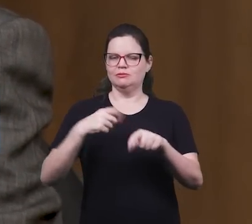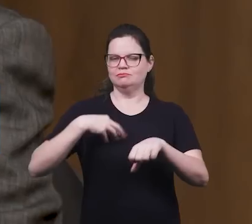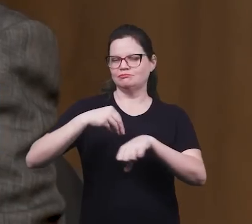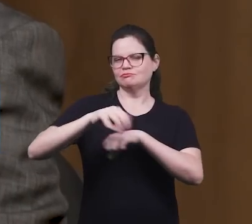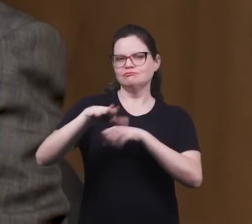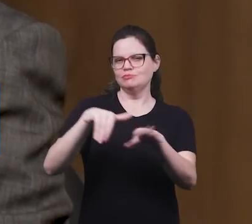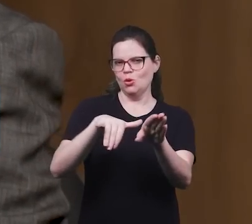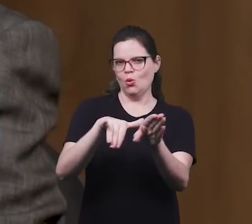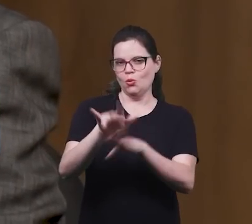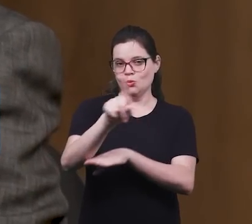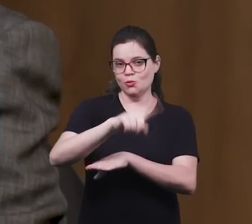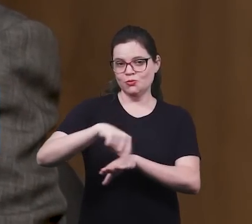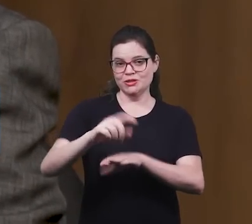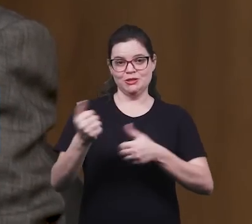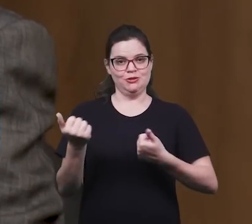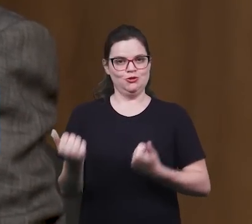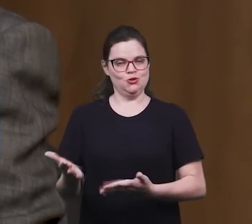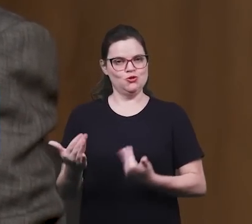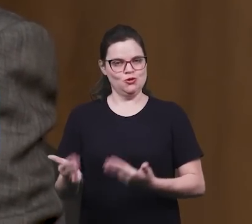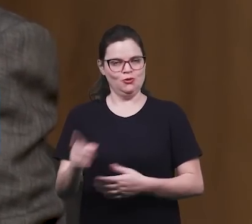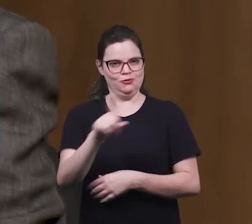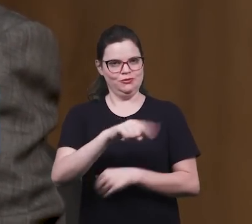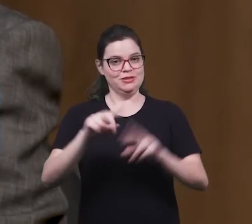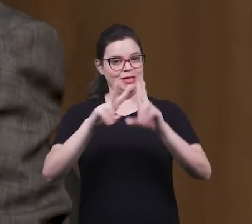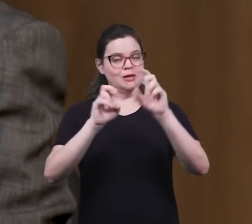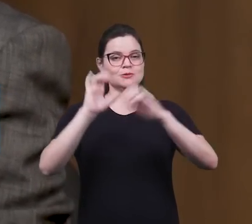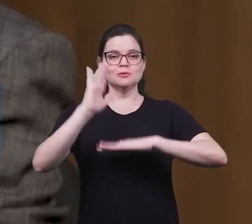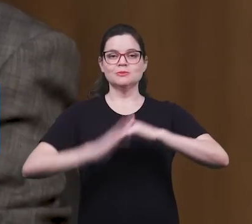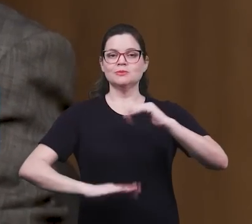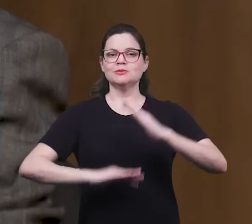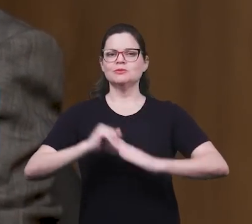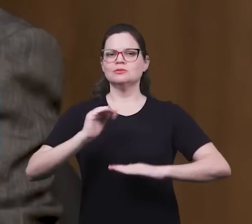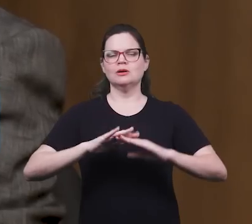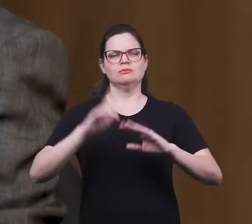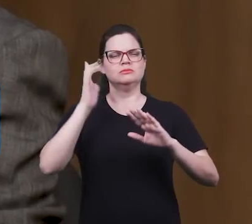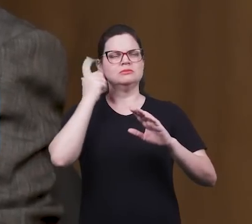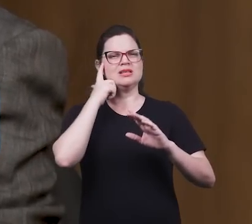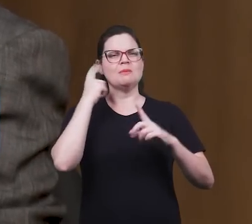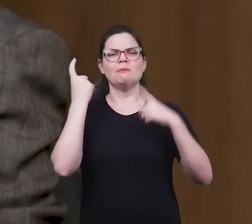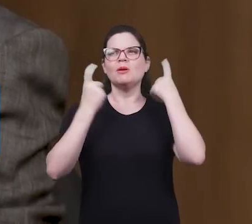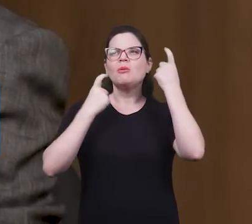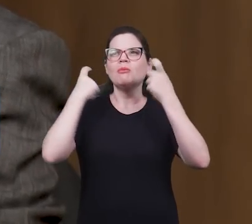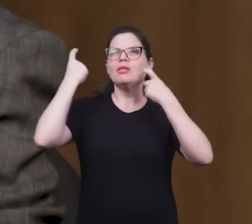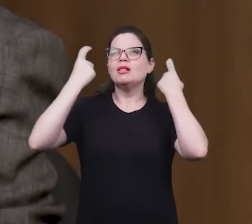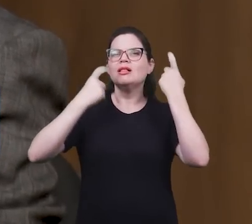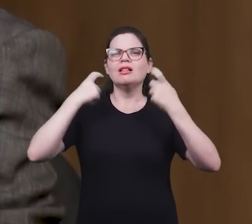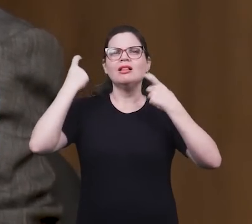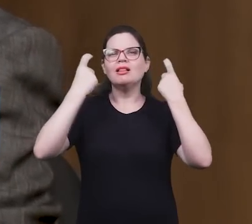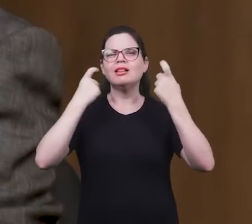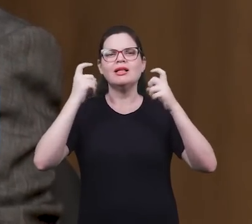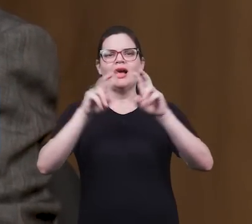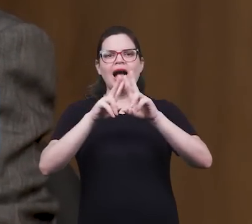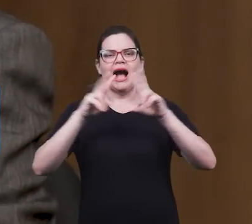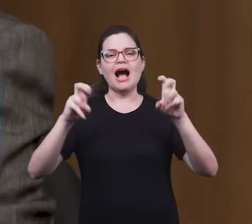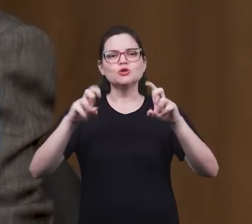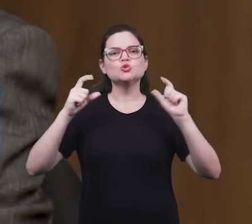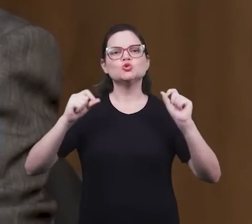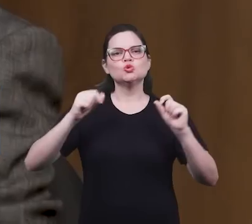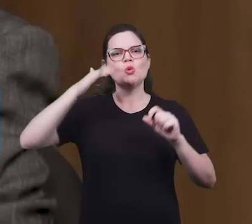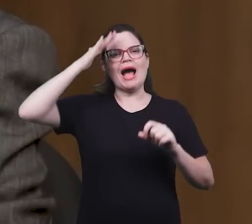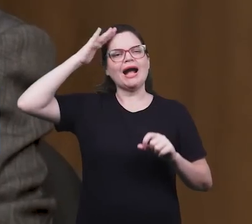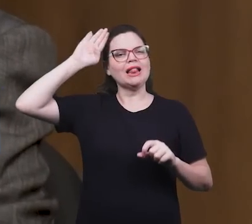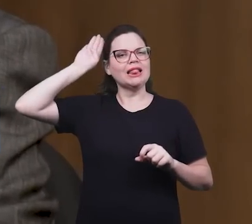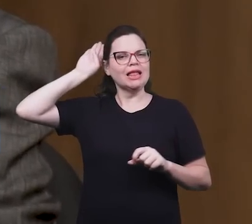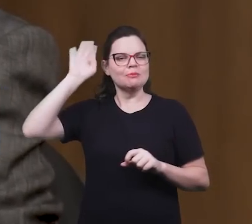conselho para os nossos jovens de hoje em termos profissionais, de não se preocupar tanto com a questão propriamente acadêmica. A acadêmica é